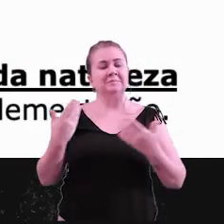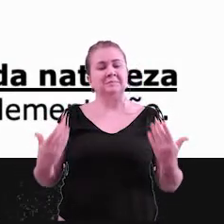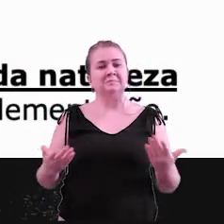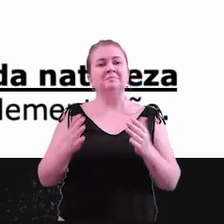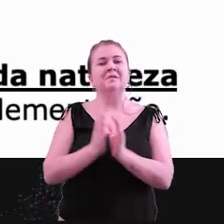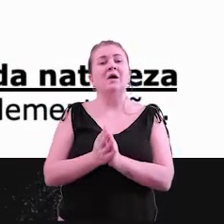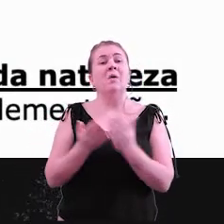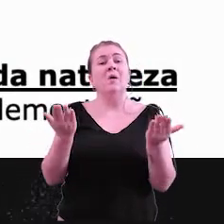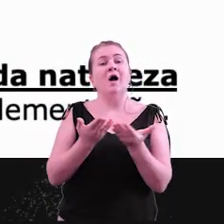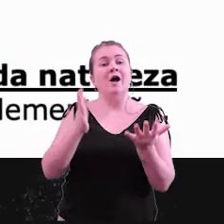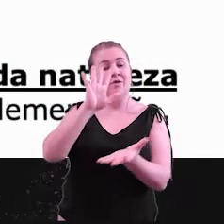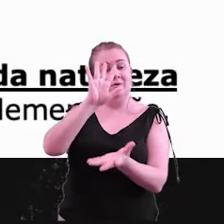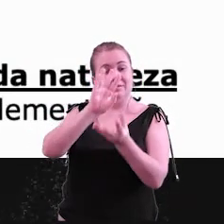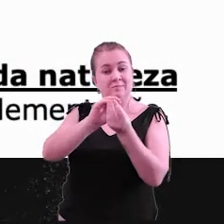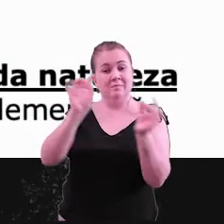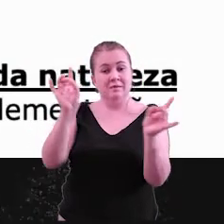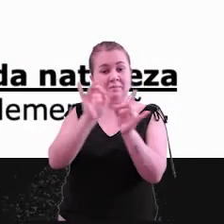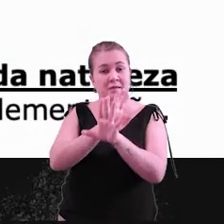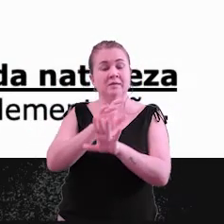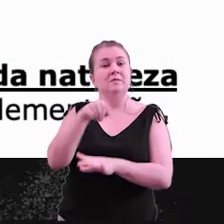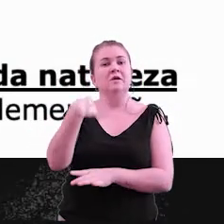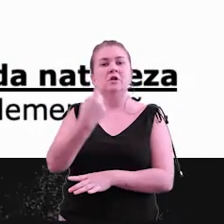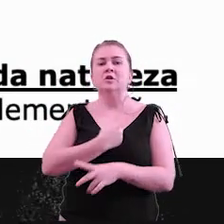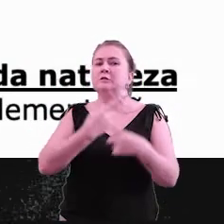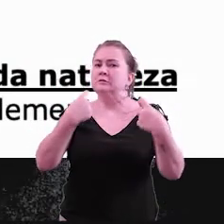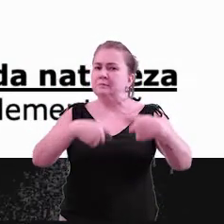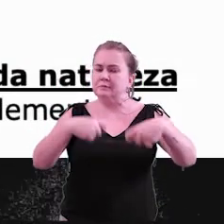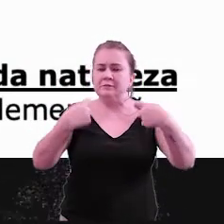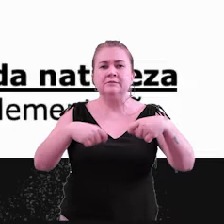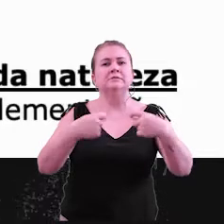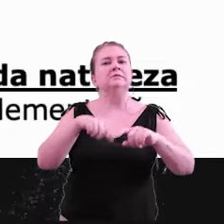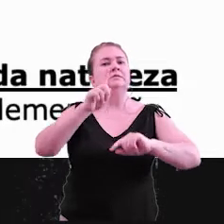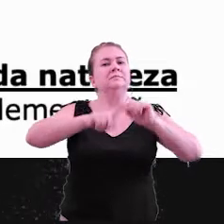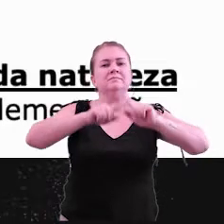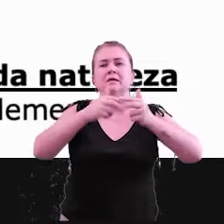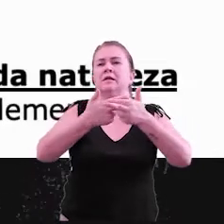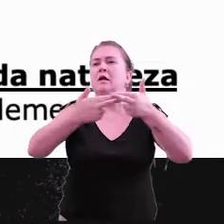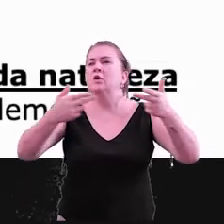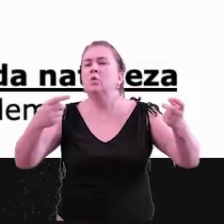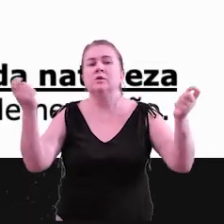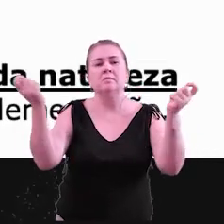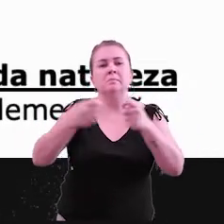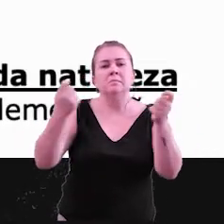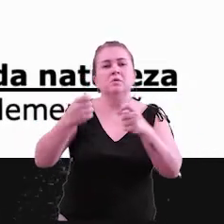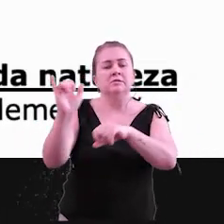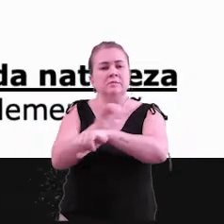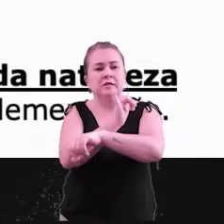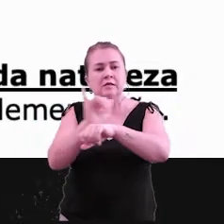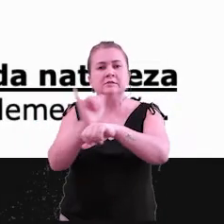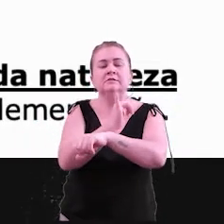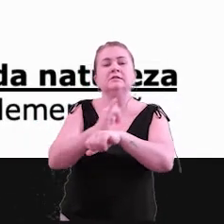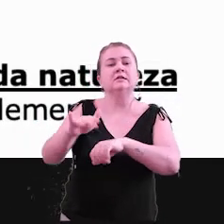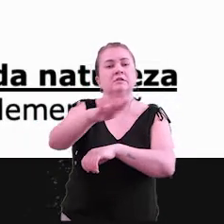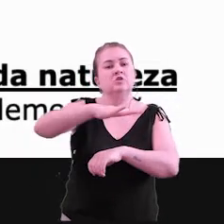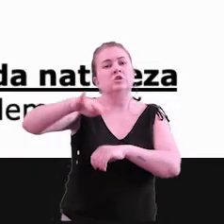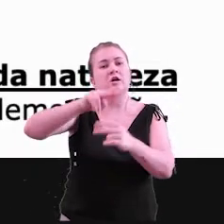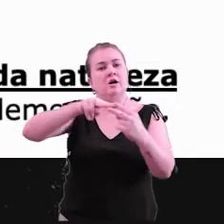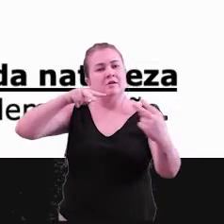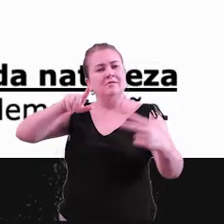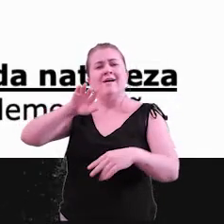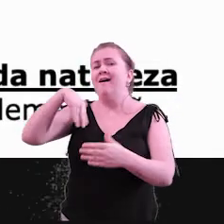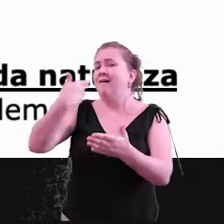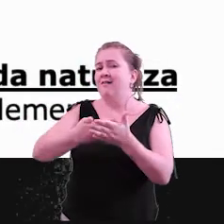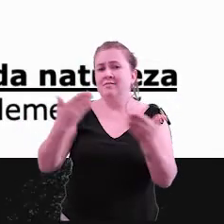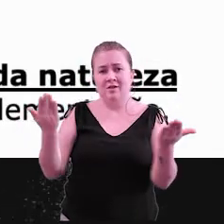então, vê a necessidade de recursos específicos no universo virtual. A gente encontra muitas